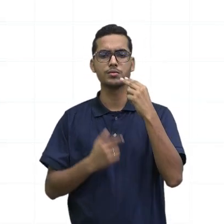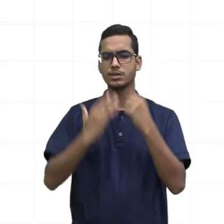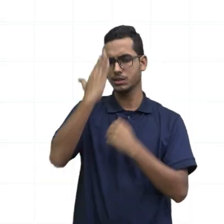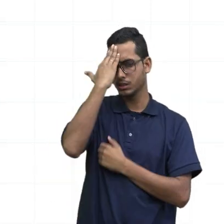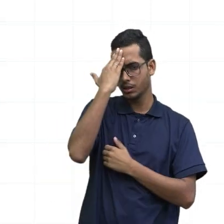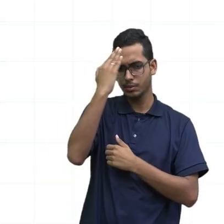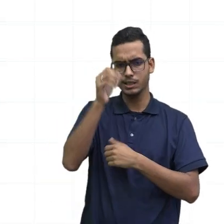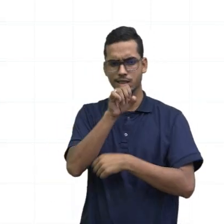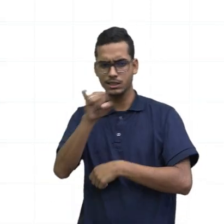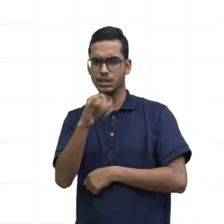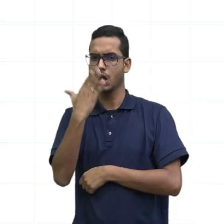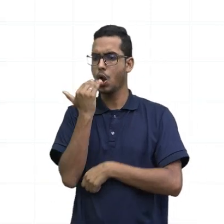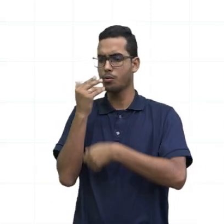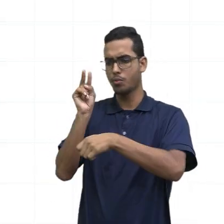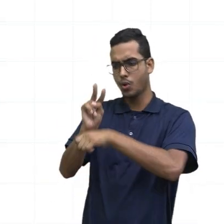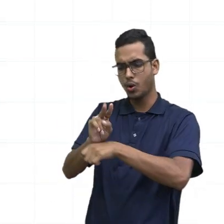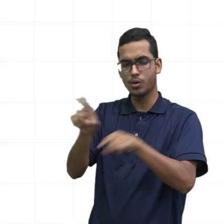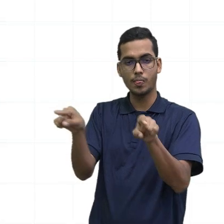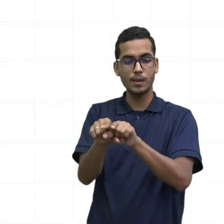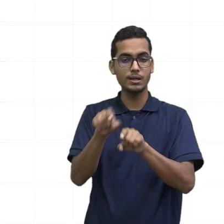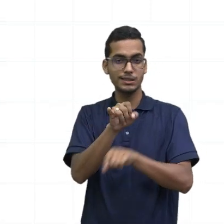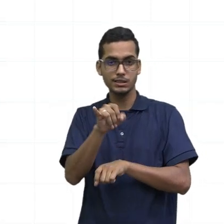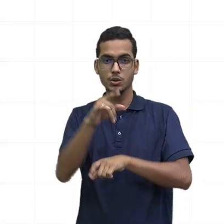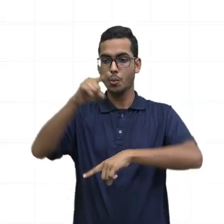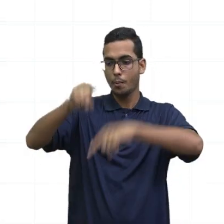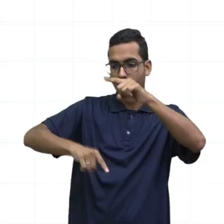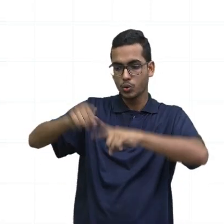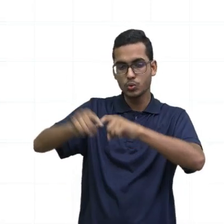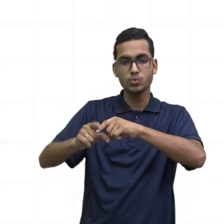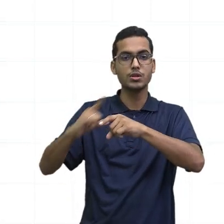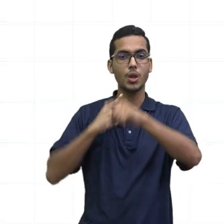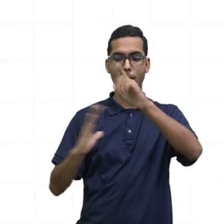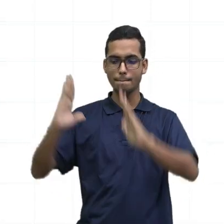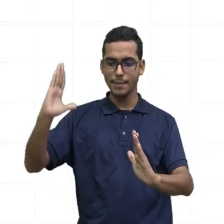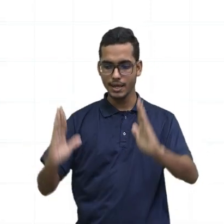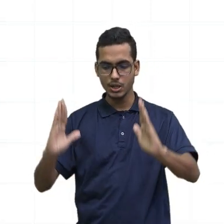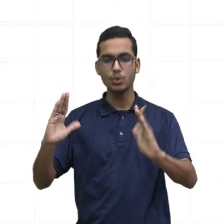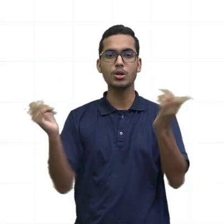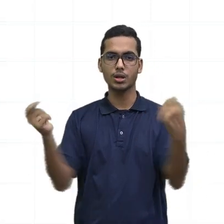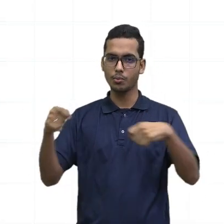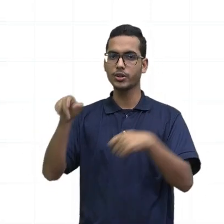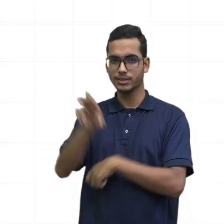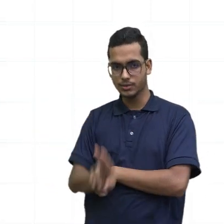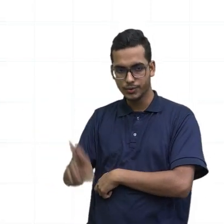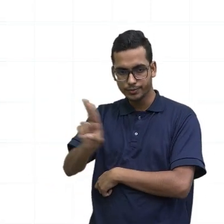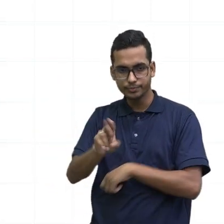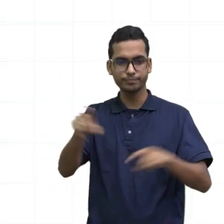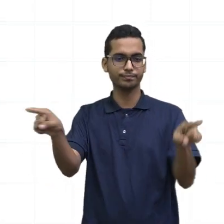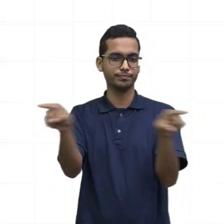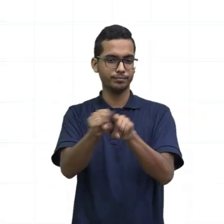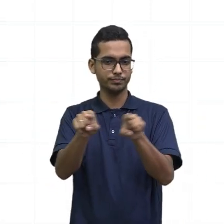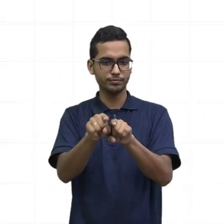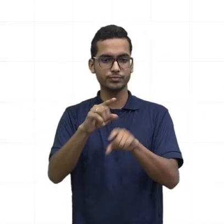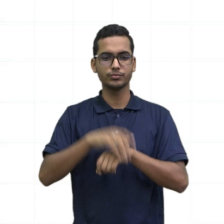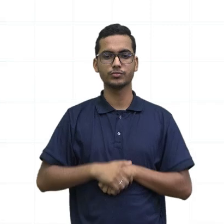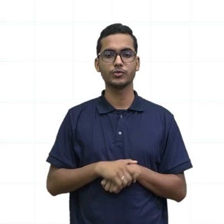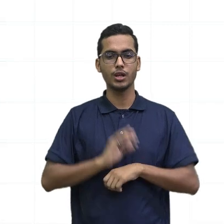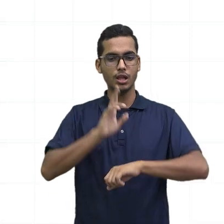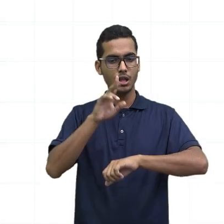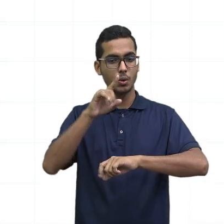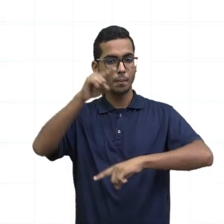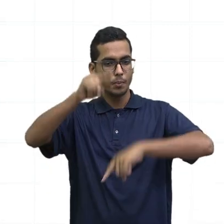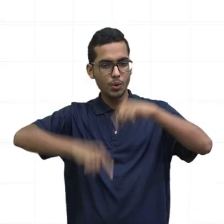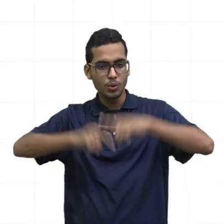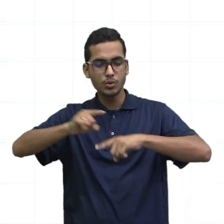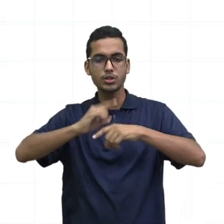se estão dentro do prazo de validade, como são transportados e como chegam à mesa, né? Então, a